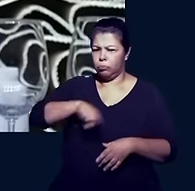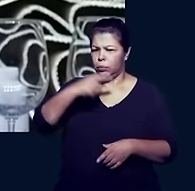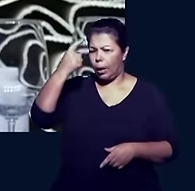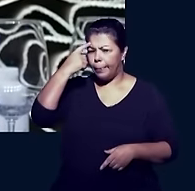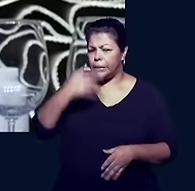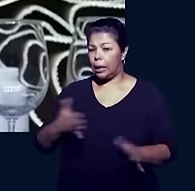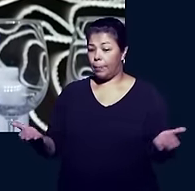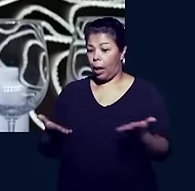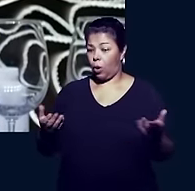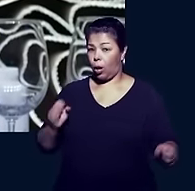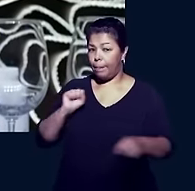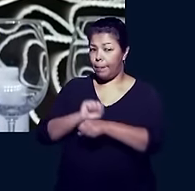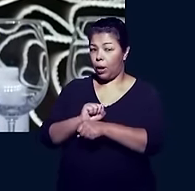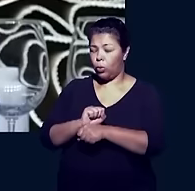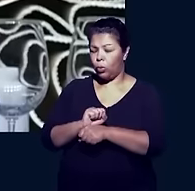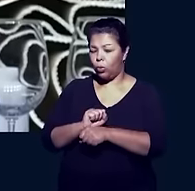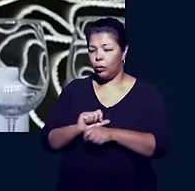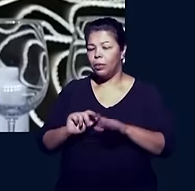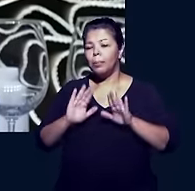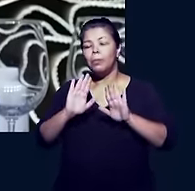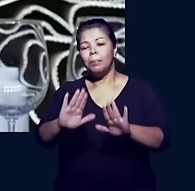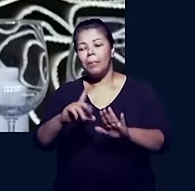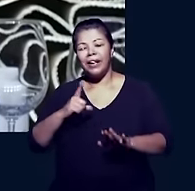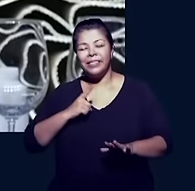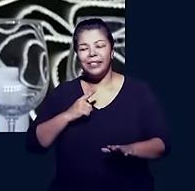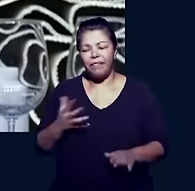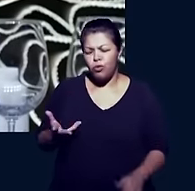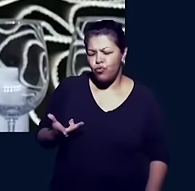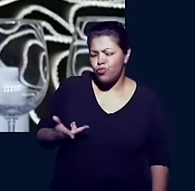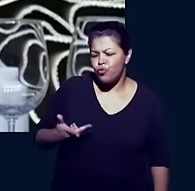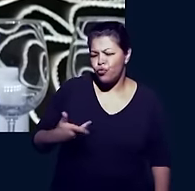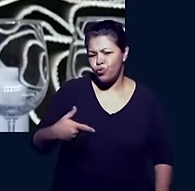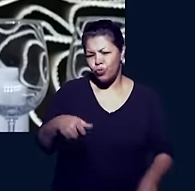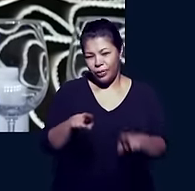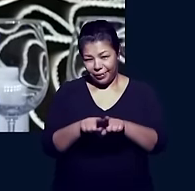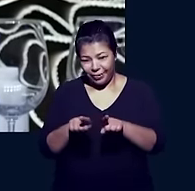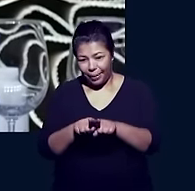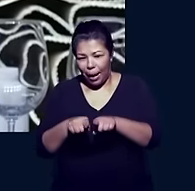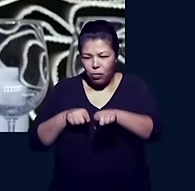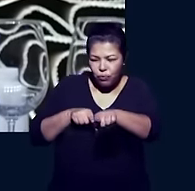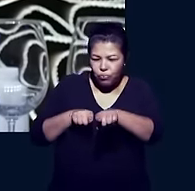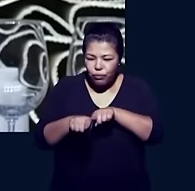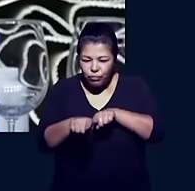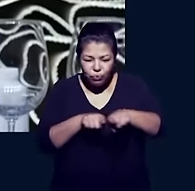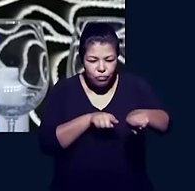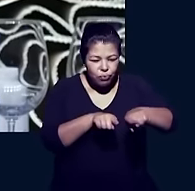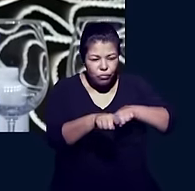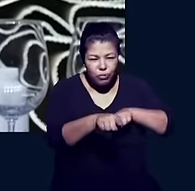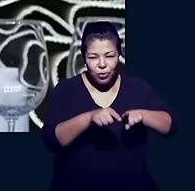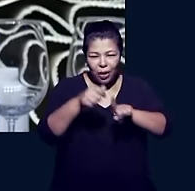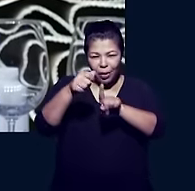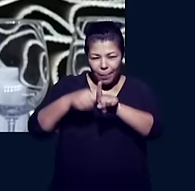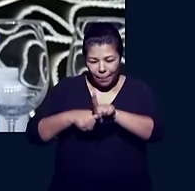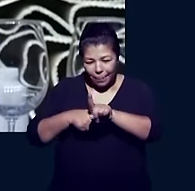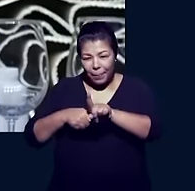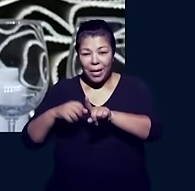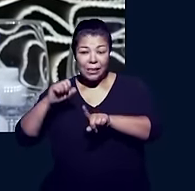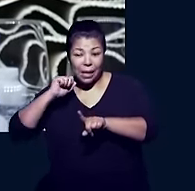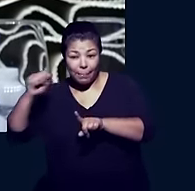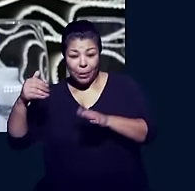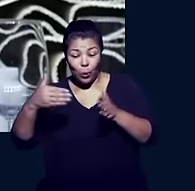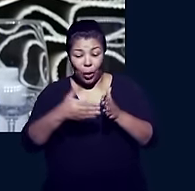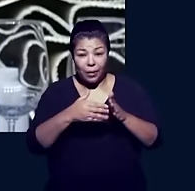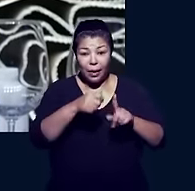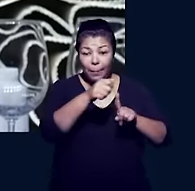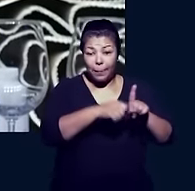um mega rally de bolsa de moedas emergentes entre abril e julho aí chegou em Julho e falou não